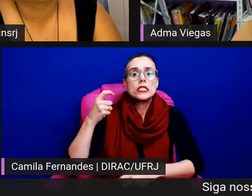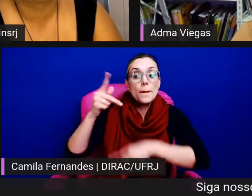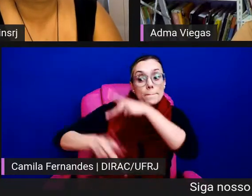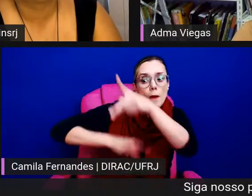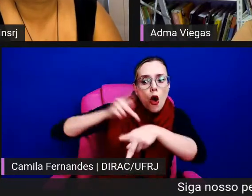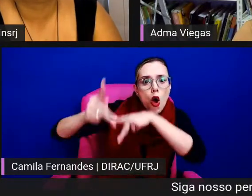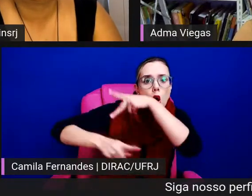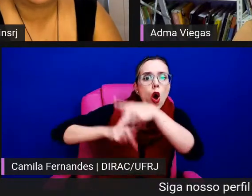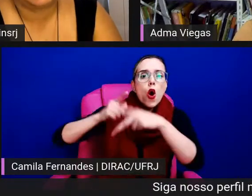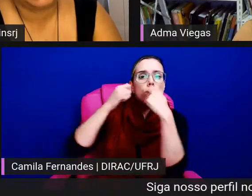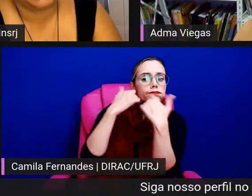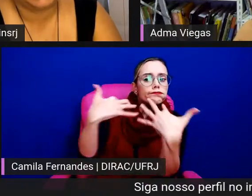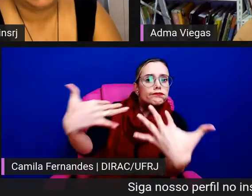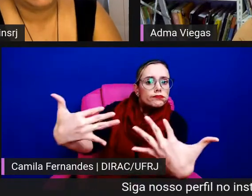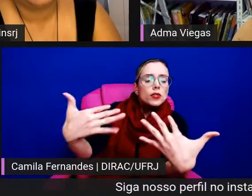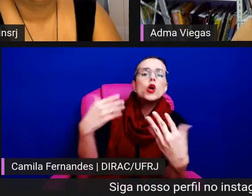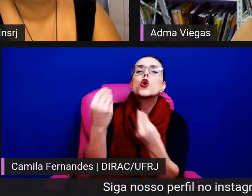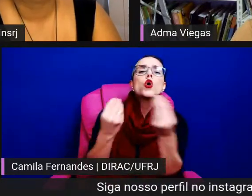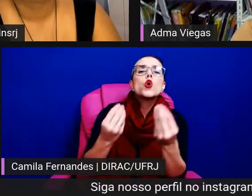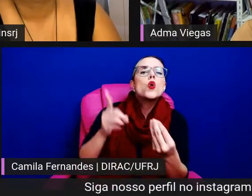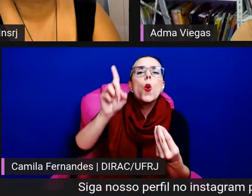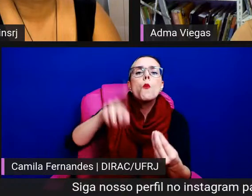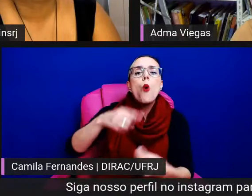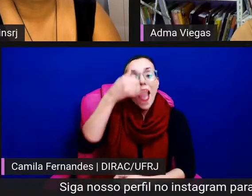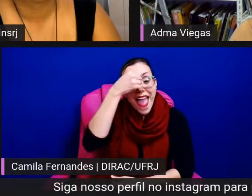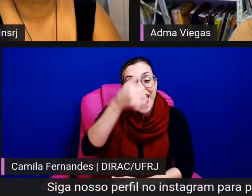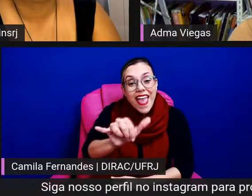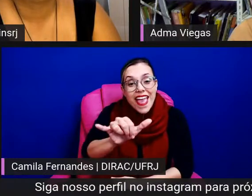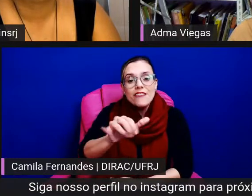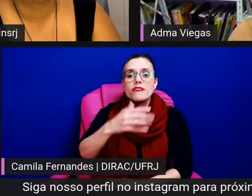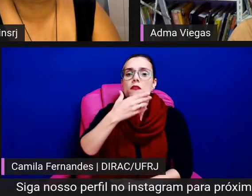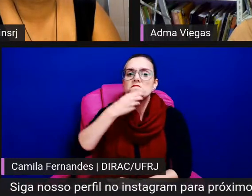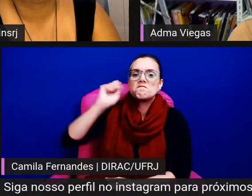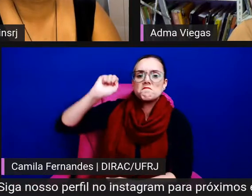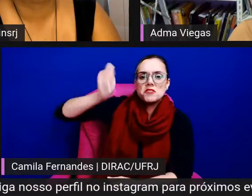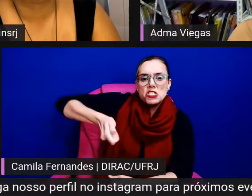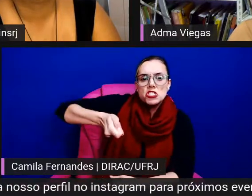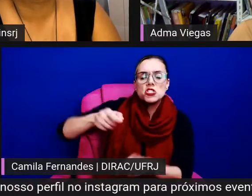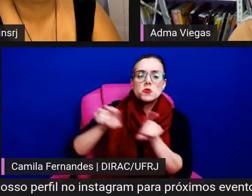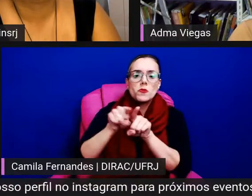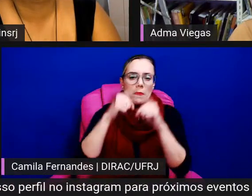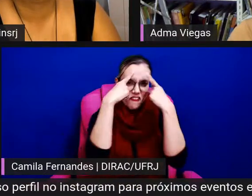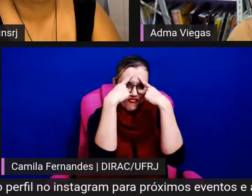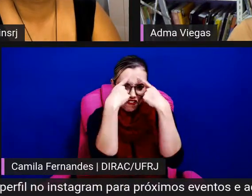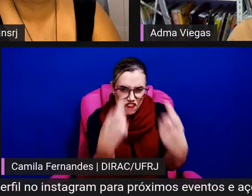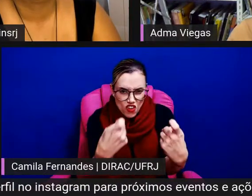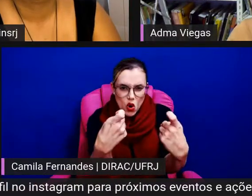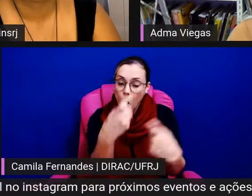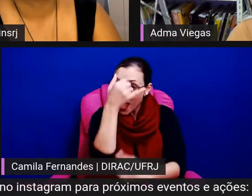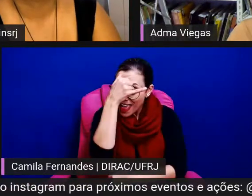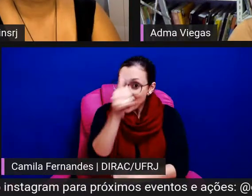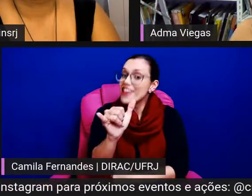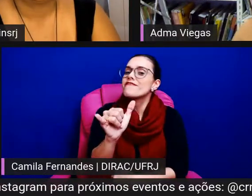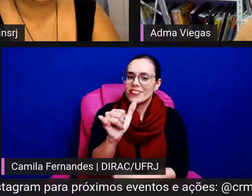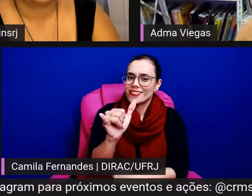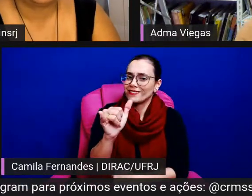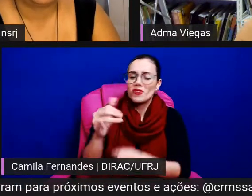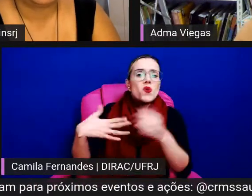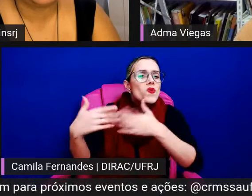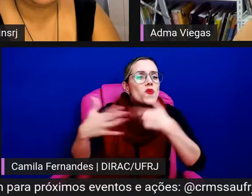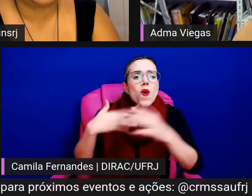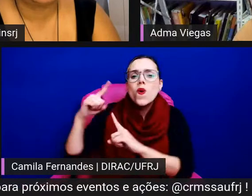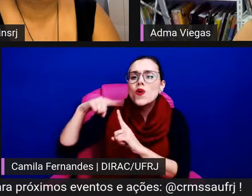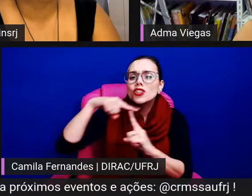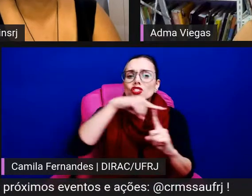de se combater o machismo, a violência e todo tipo de preconceito. Então, essas atividades